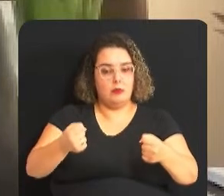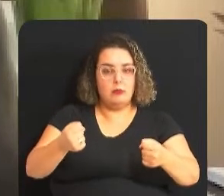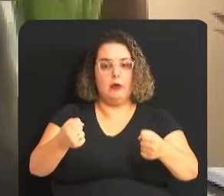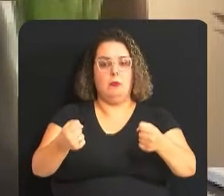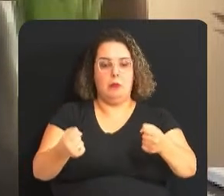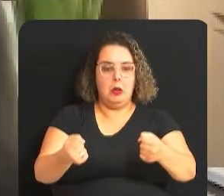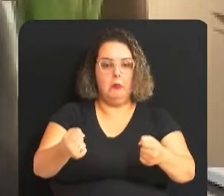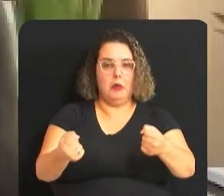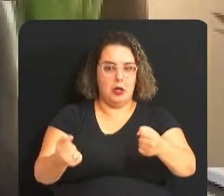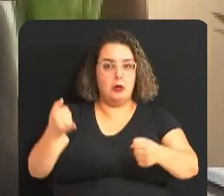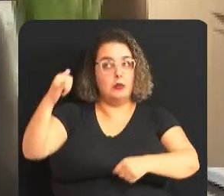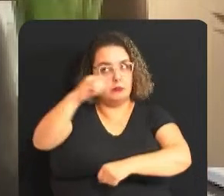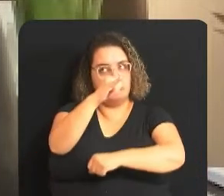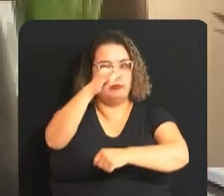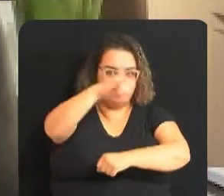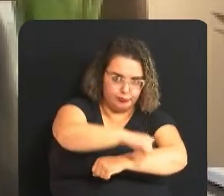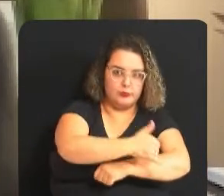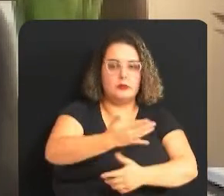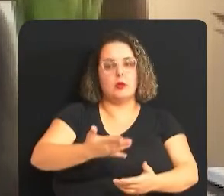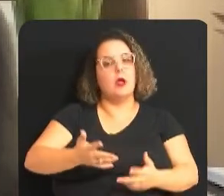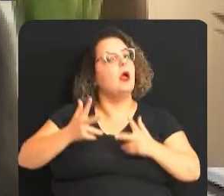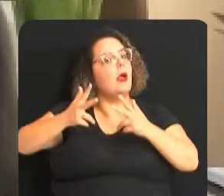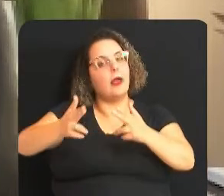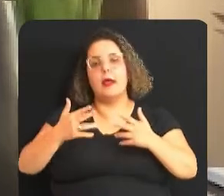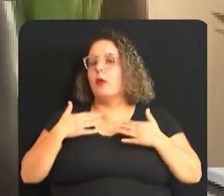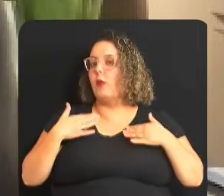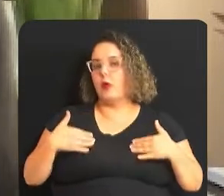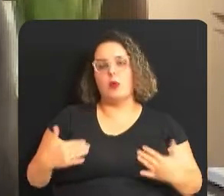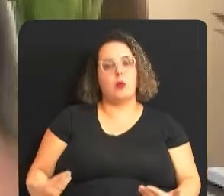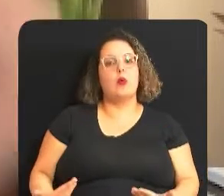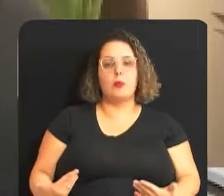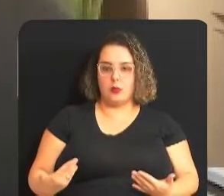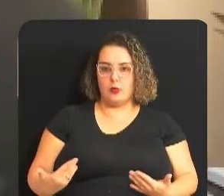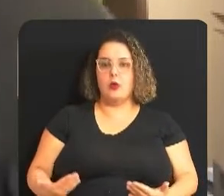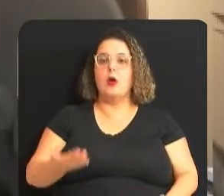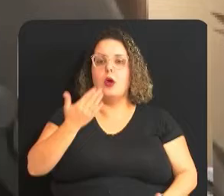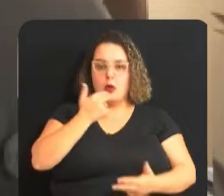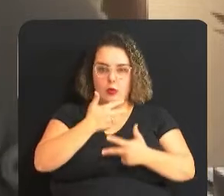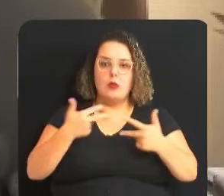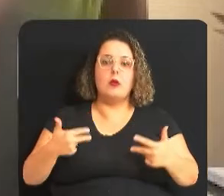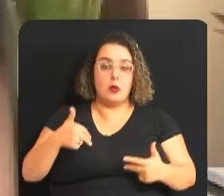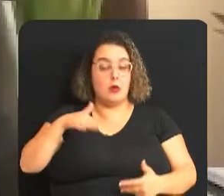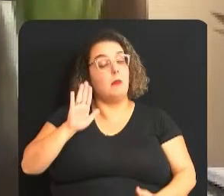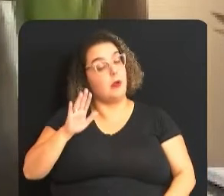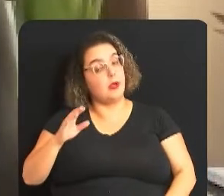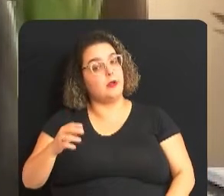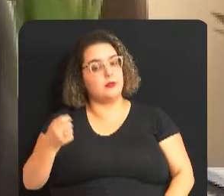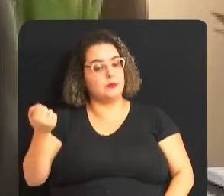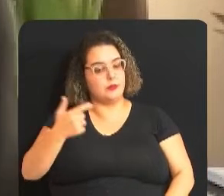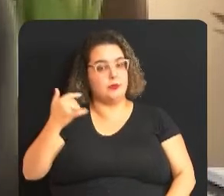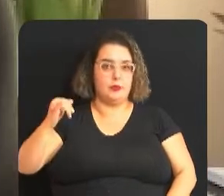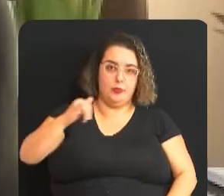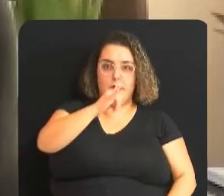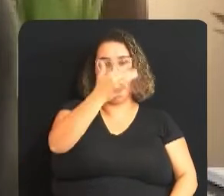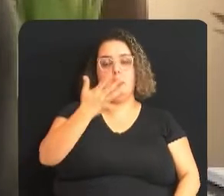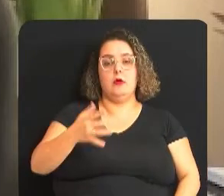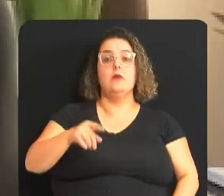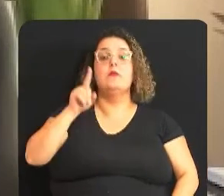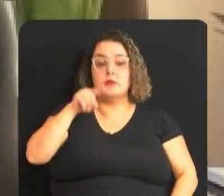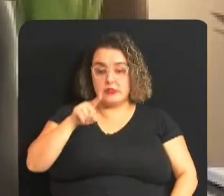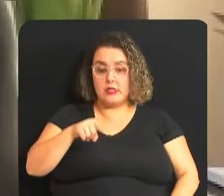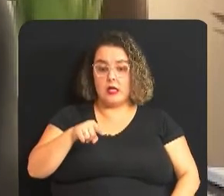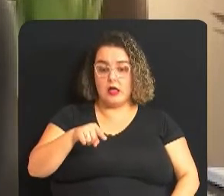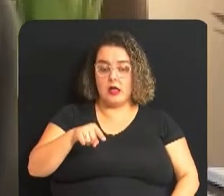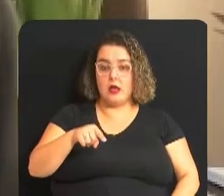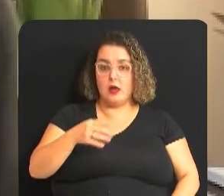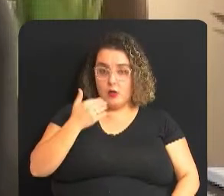com combustível ruim cai. E a gente tem que considerar que a gente é mais do que um avião. Então, você é o que você come, é uma frase